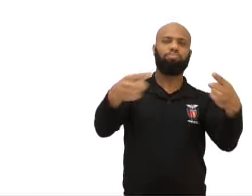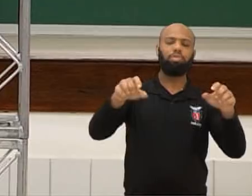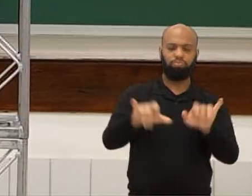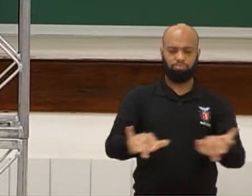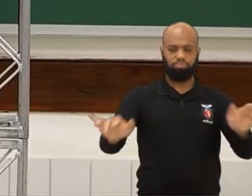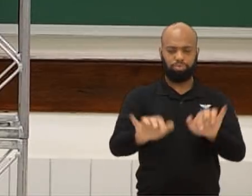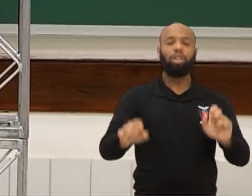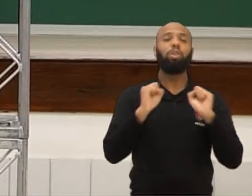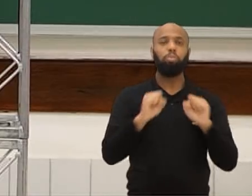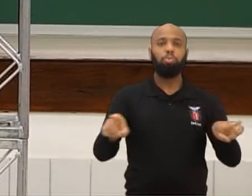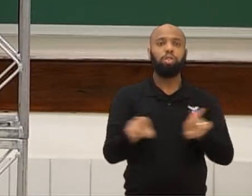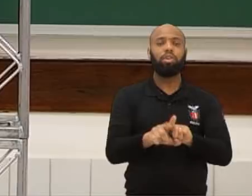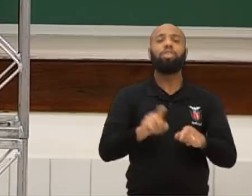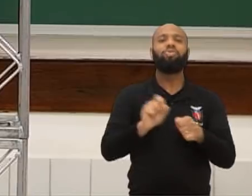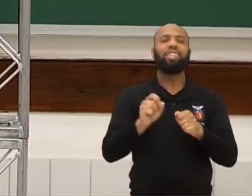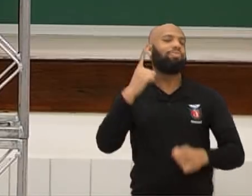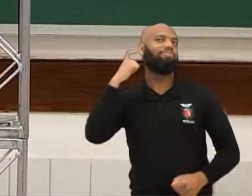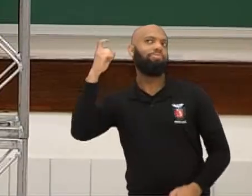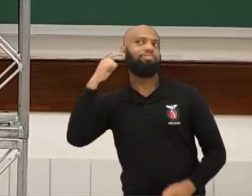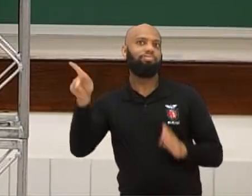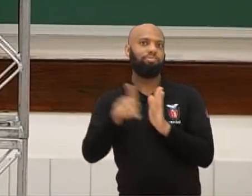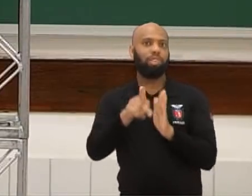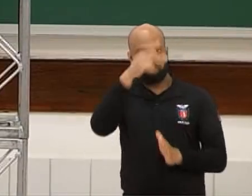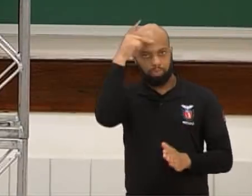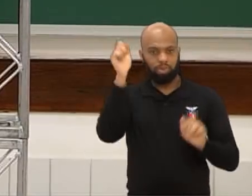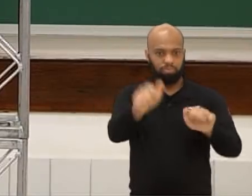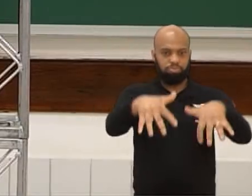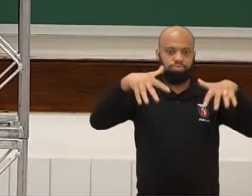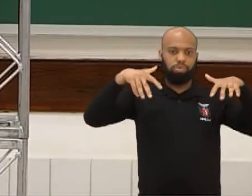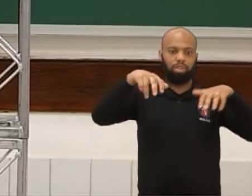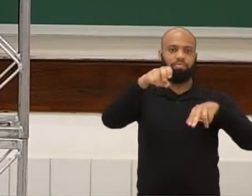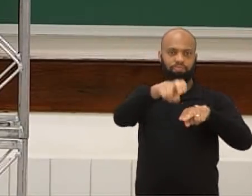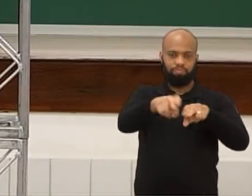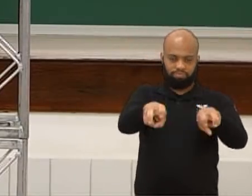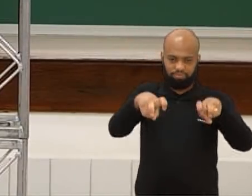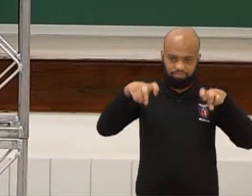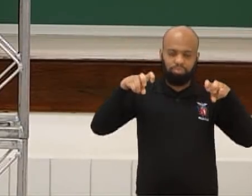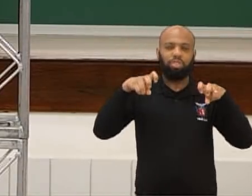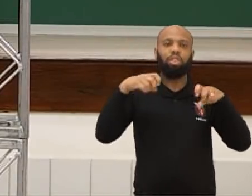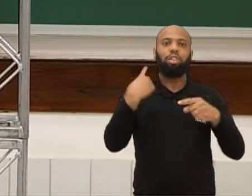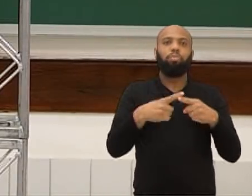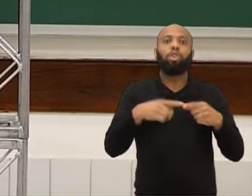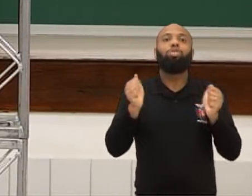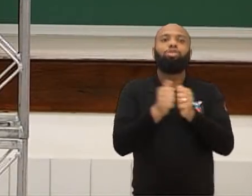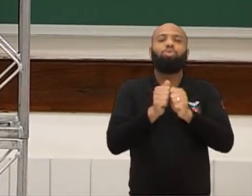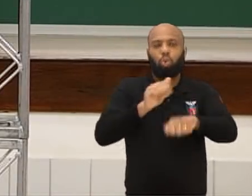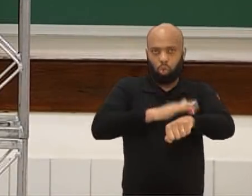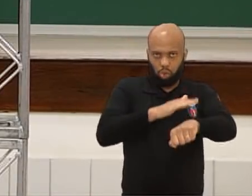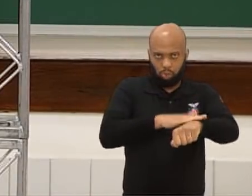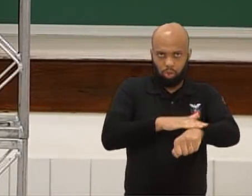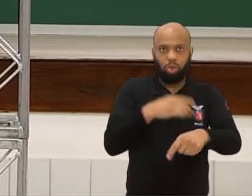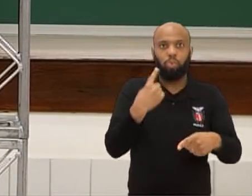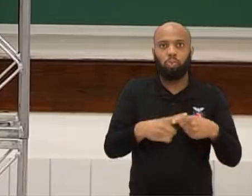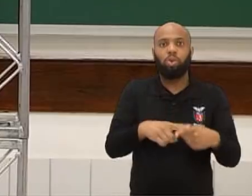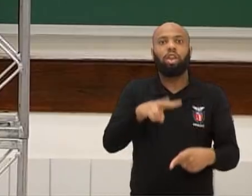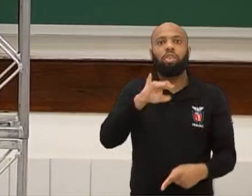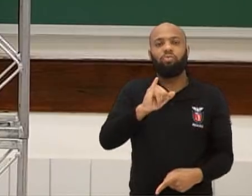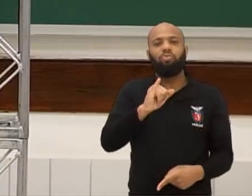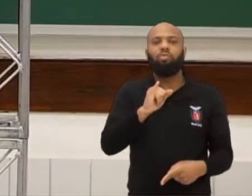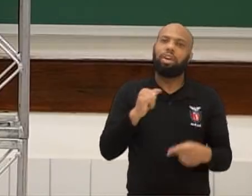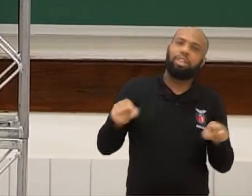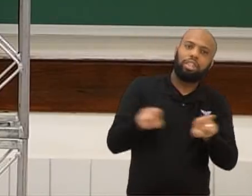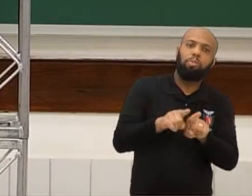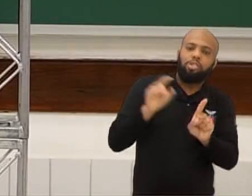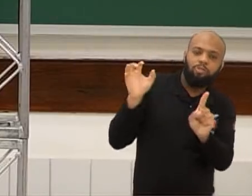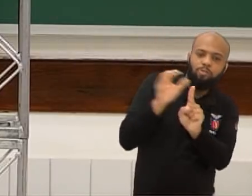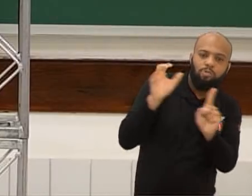momento, nós também temos a possibilidade da música ser produzida no momento em que a cena está acontecendo. Isso vai interferir um pouco